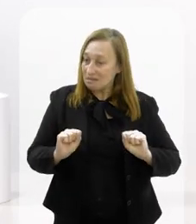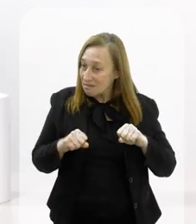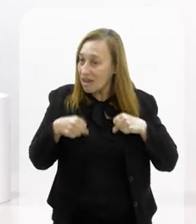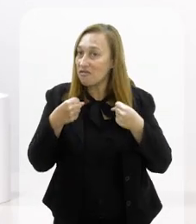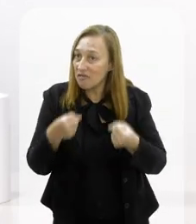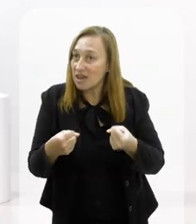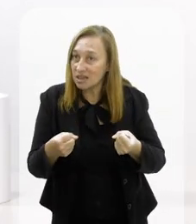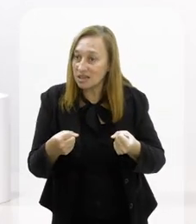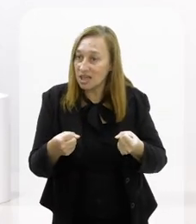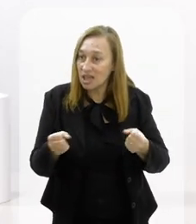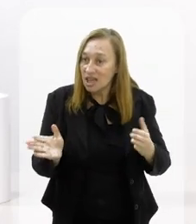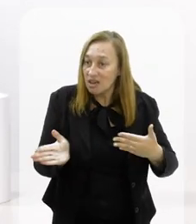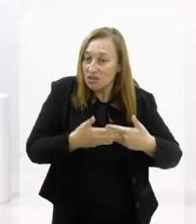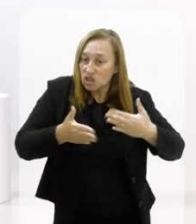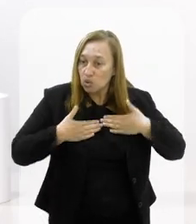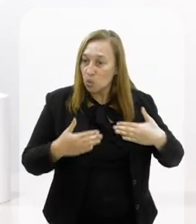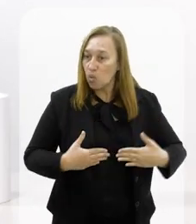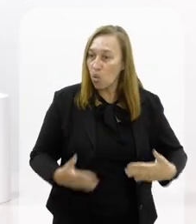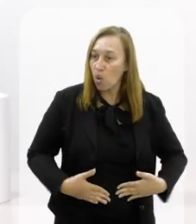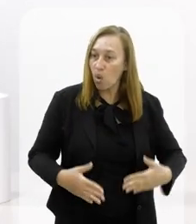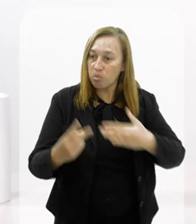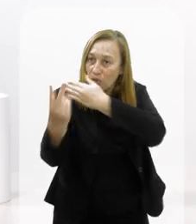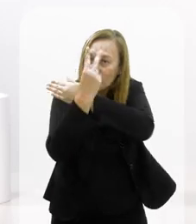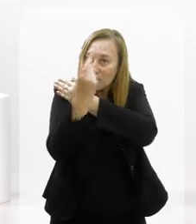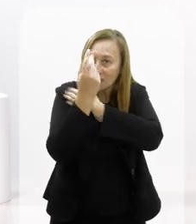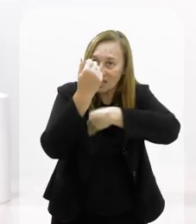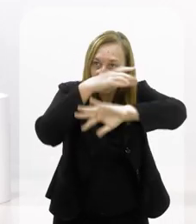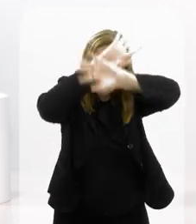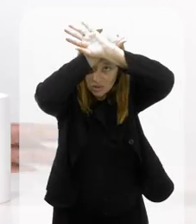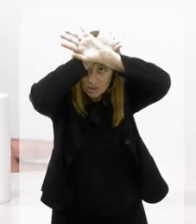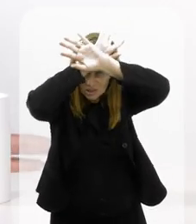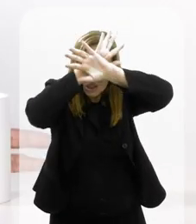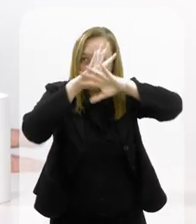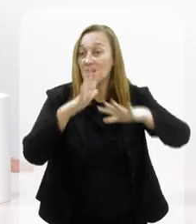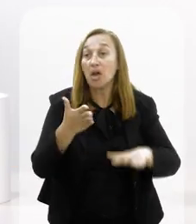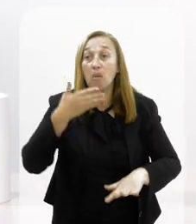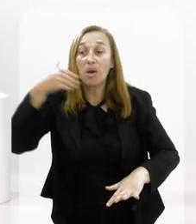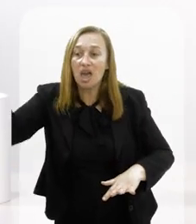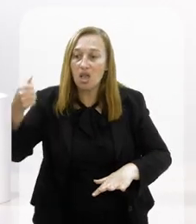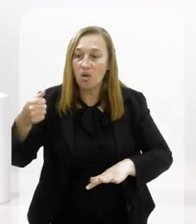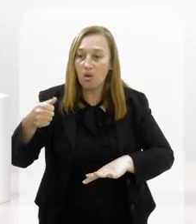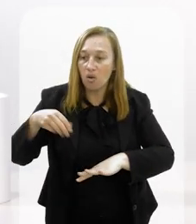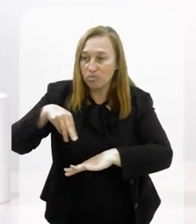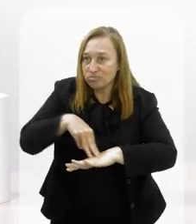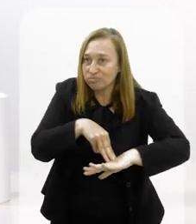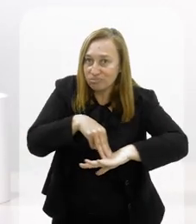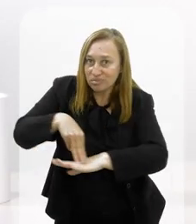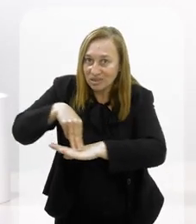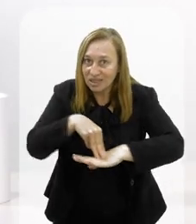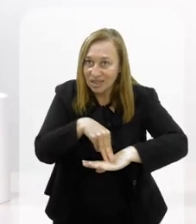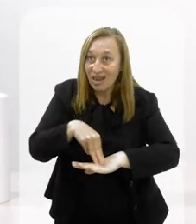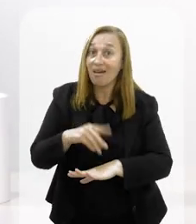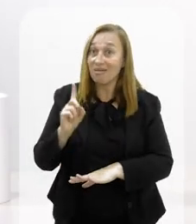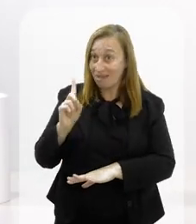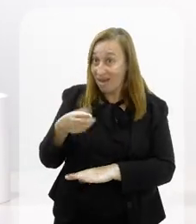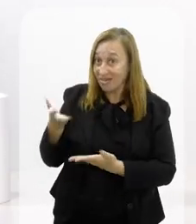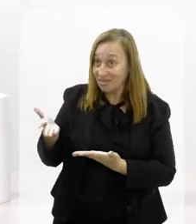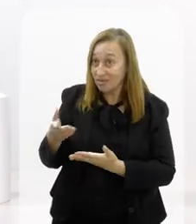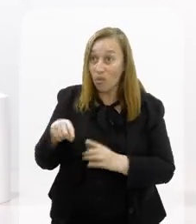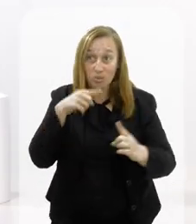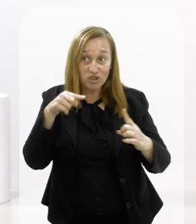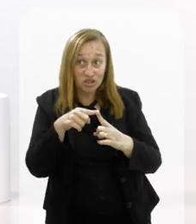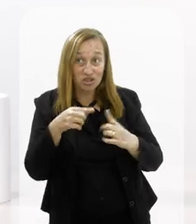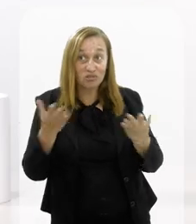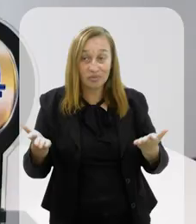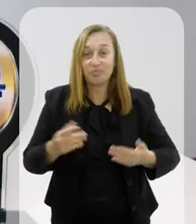esse barulho e fechando o corpo para entrar naquela Avenida que é a maior Encruzilhada do sambista né a maque de Sapucaí e o objetivo